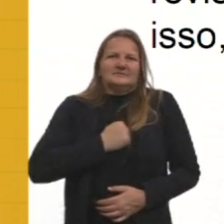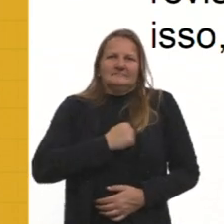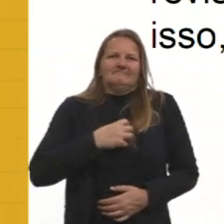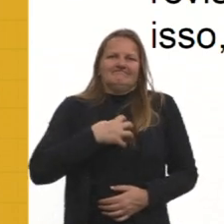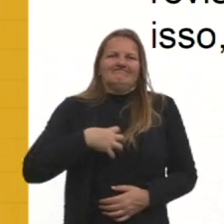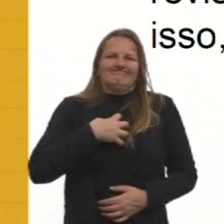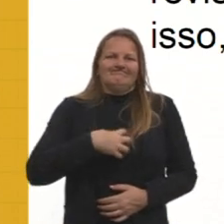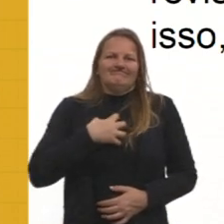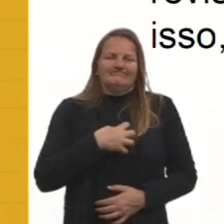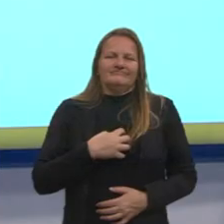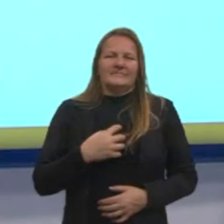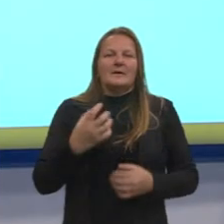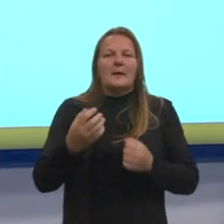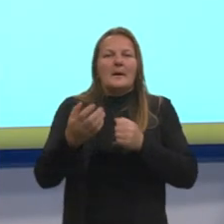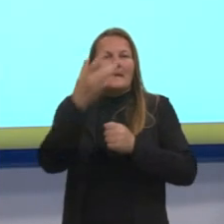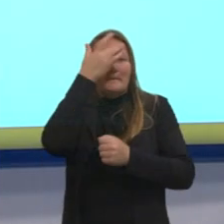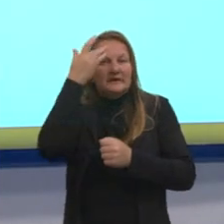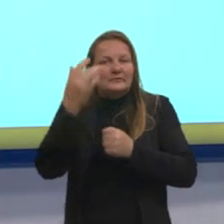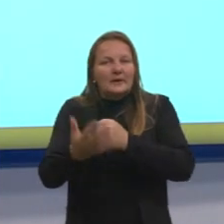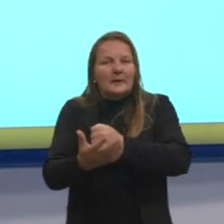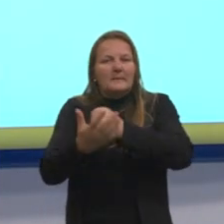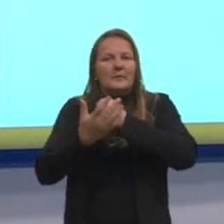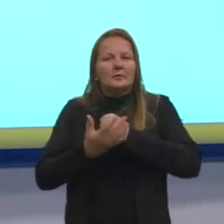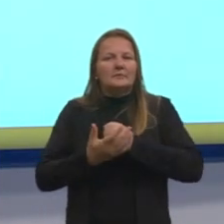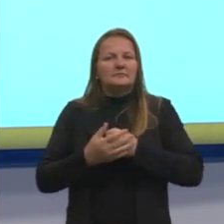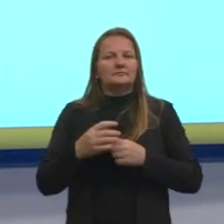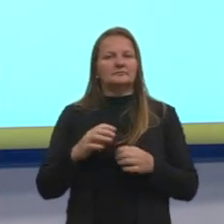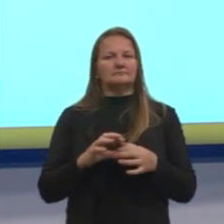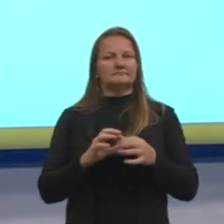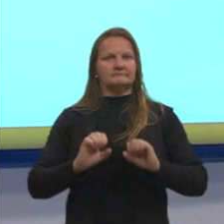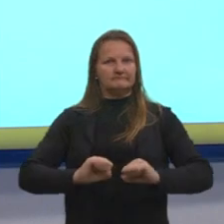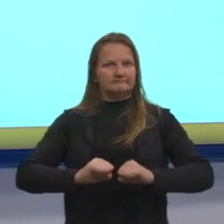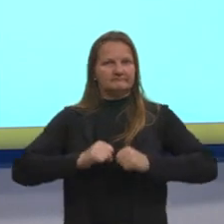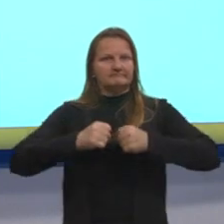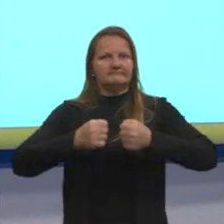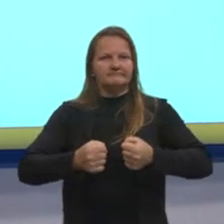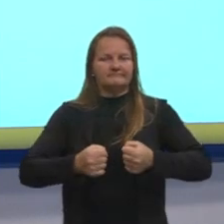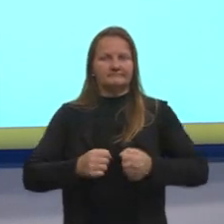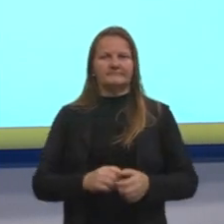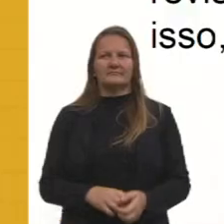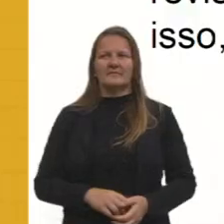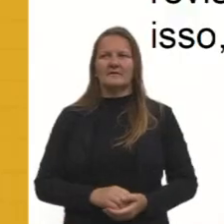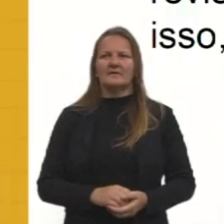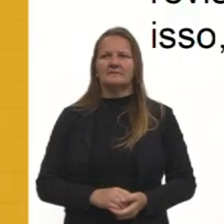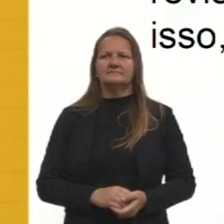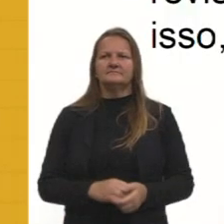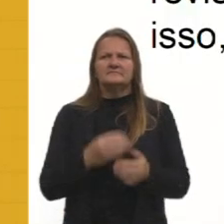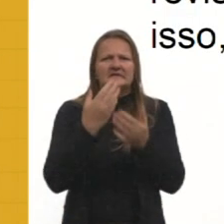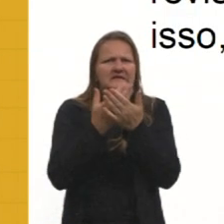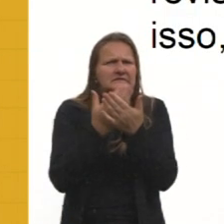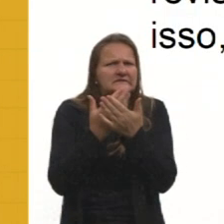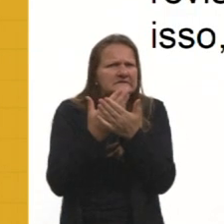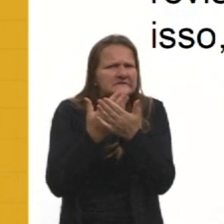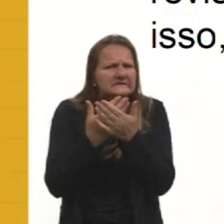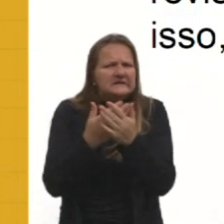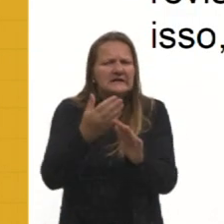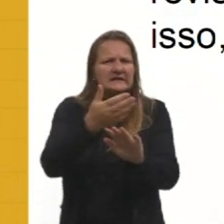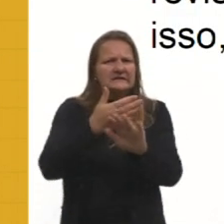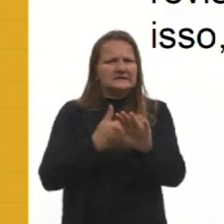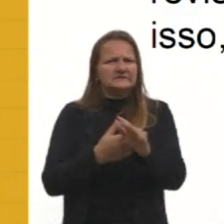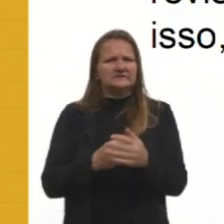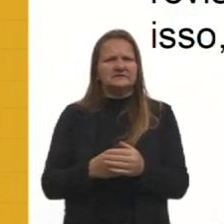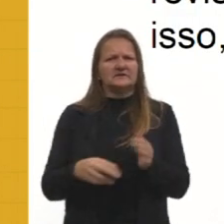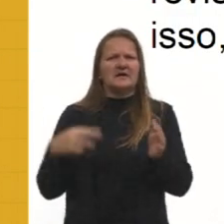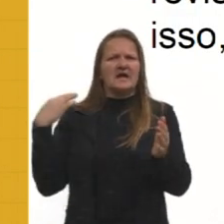essa pessoa vai te trazer todo apoio que tu precisa não é interessante estudar exaustivamente fazendo aquela